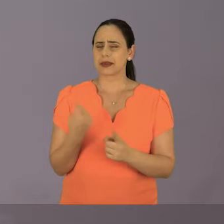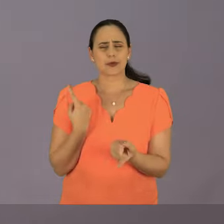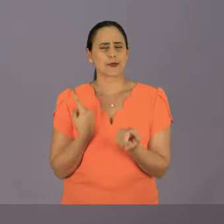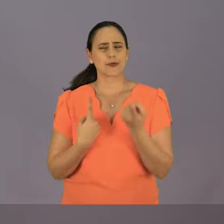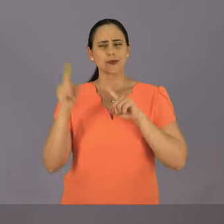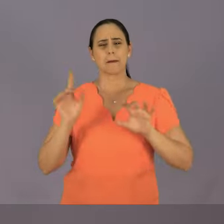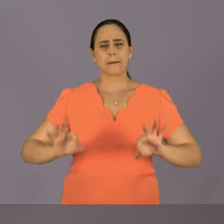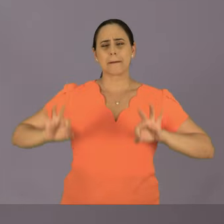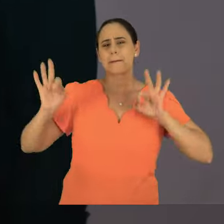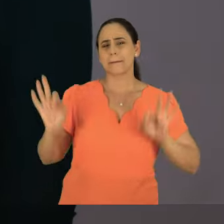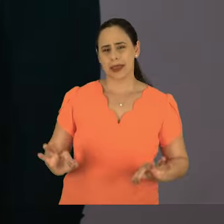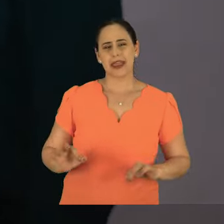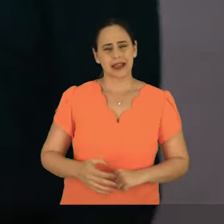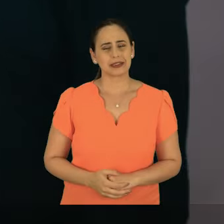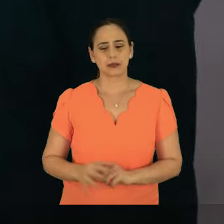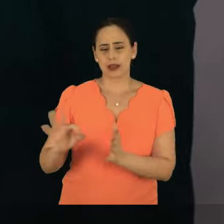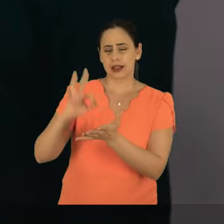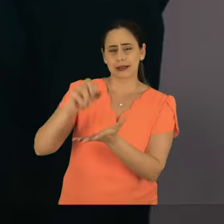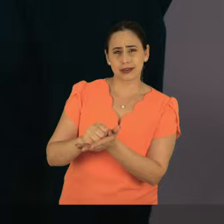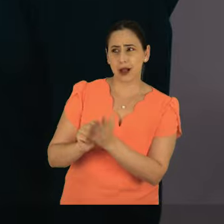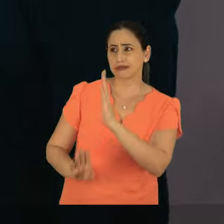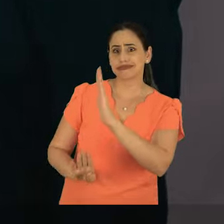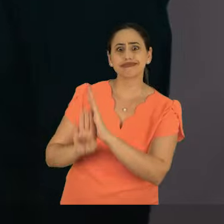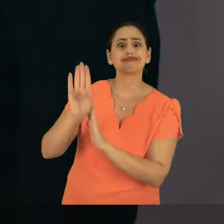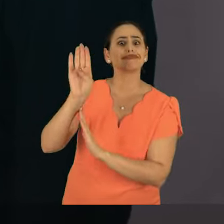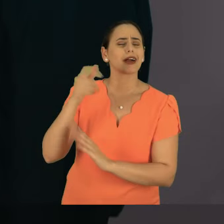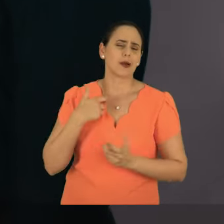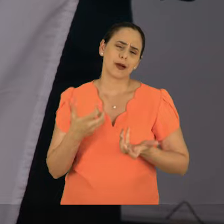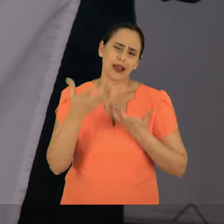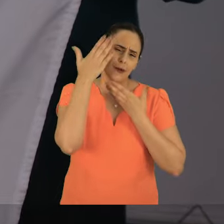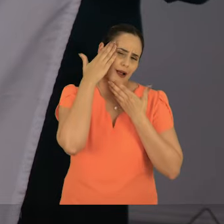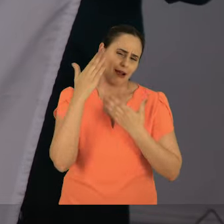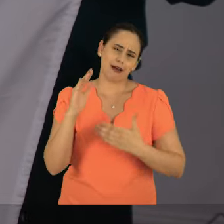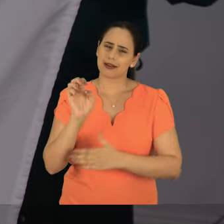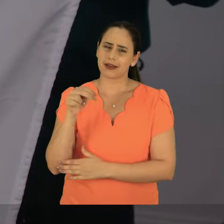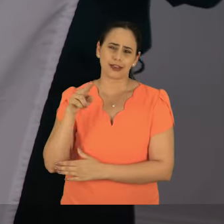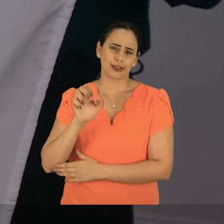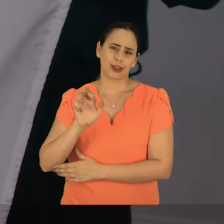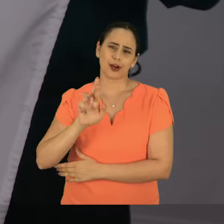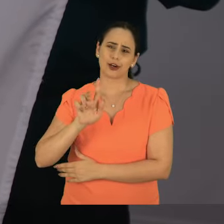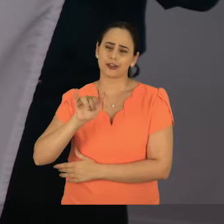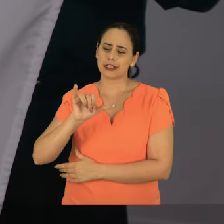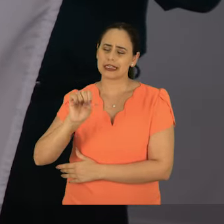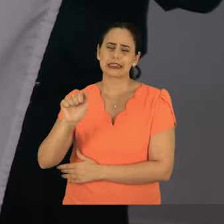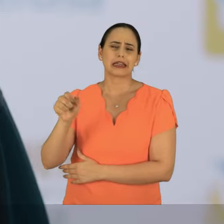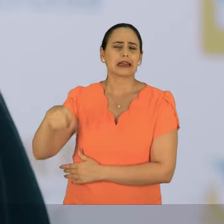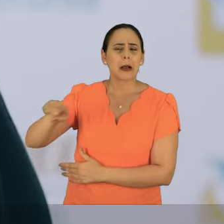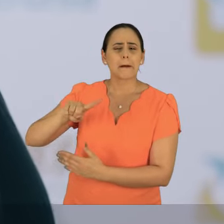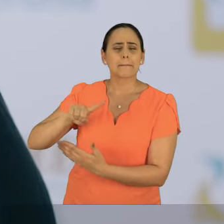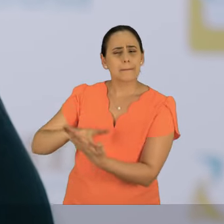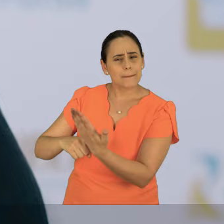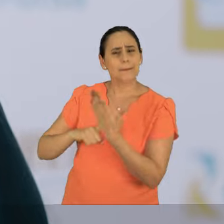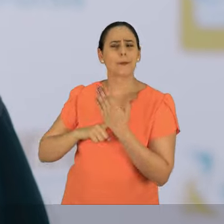sucesso aqui no Tocantins, porque nós tivemos um número recorde de inscritos, né? E agradecer aqui a Energisa, né, que apoiou